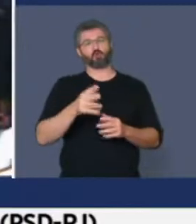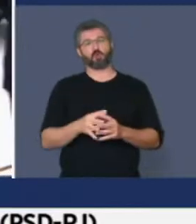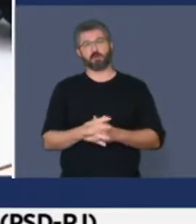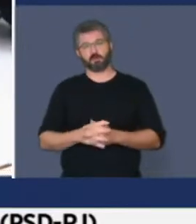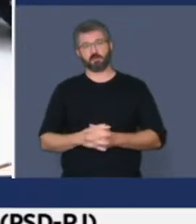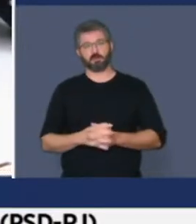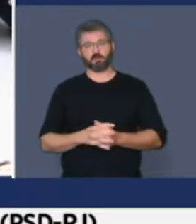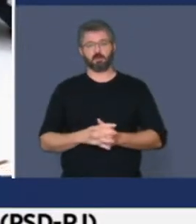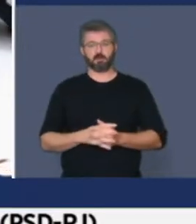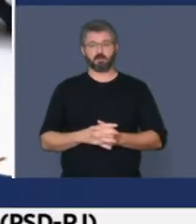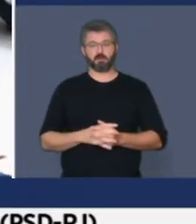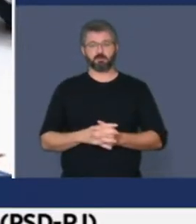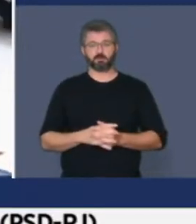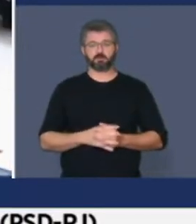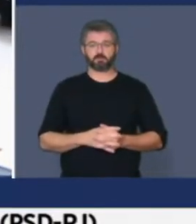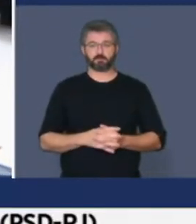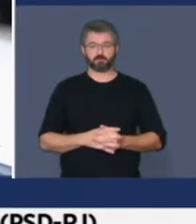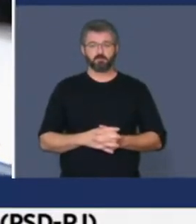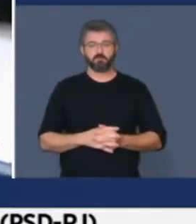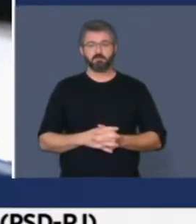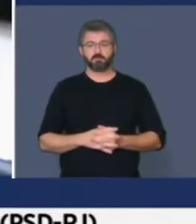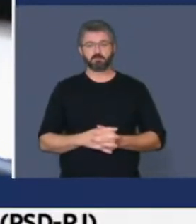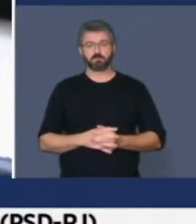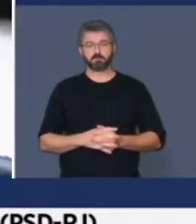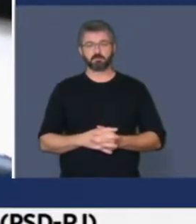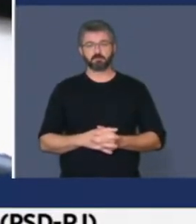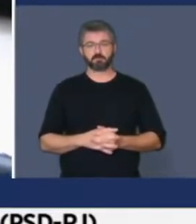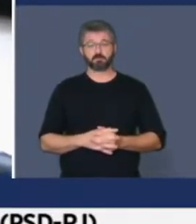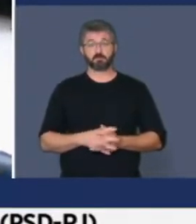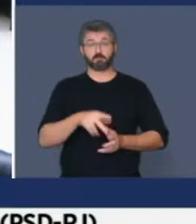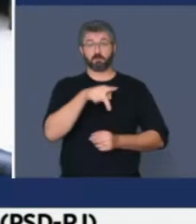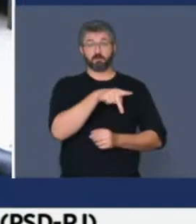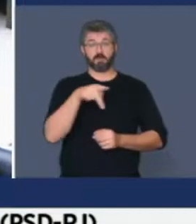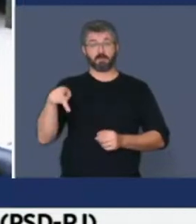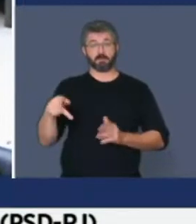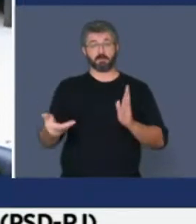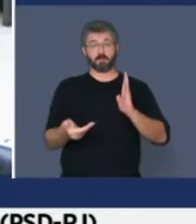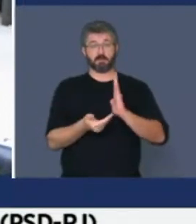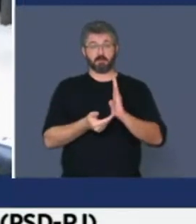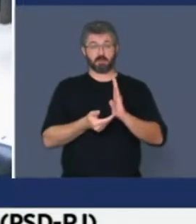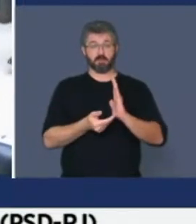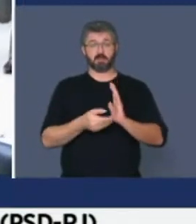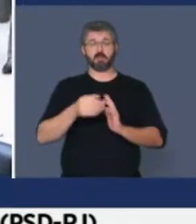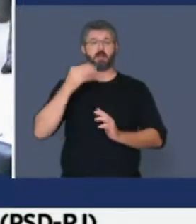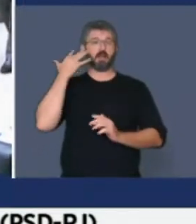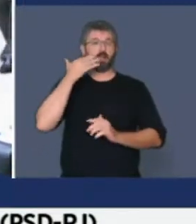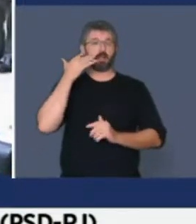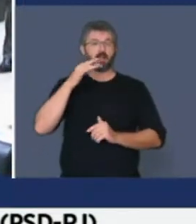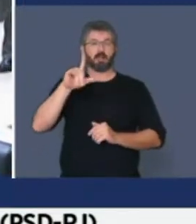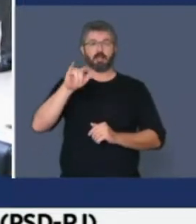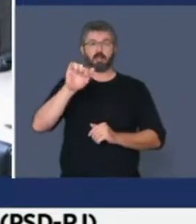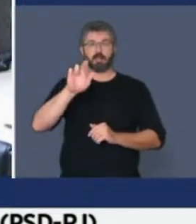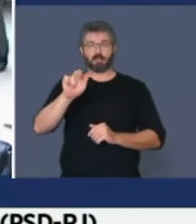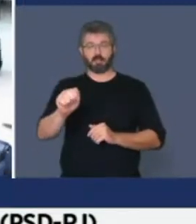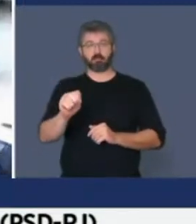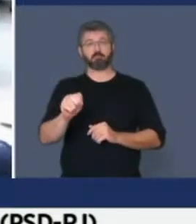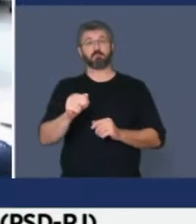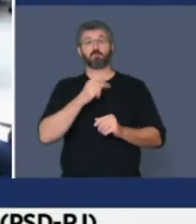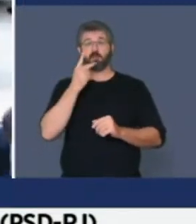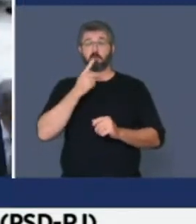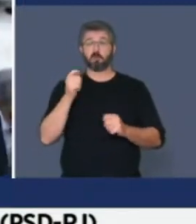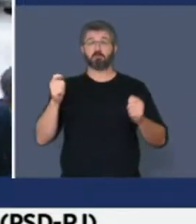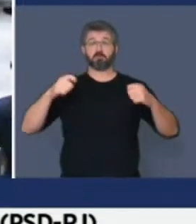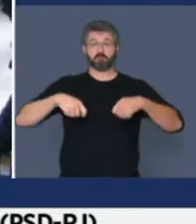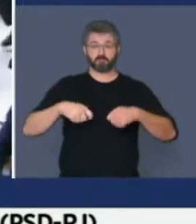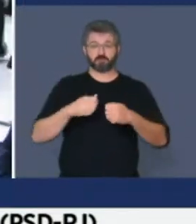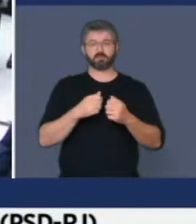mandato da deputada Flor de Lis. O presidente da Câmara, deputado Arthur Lira, abriu a possibilidade no